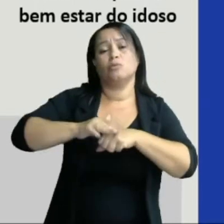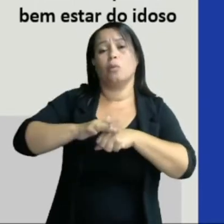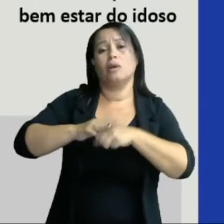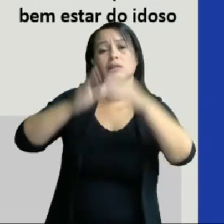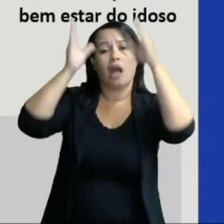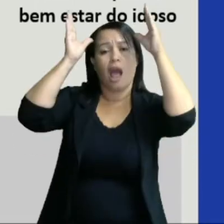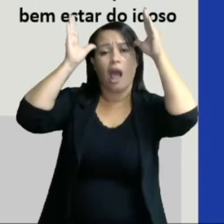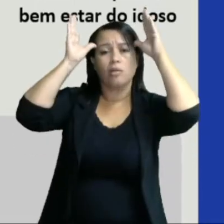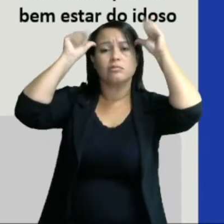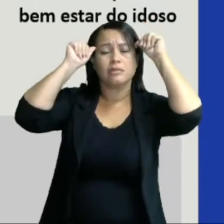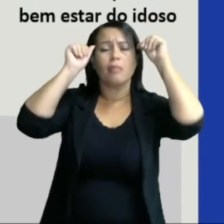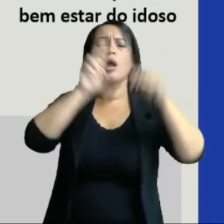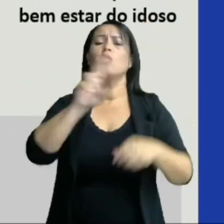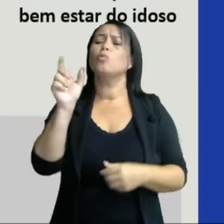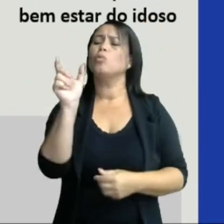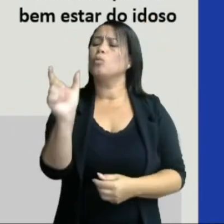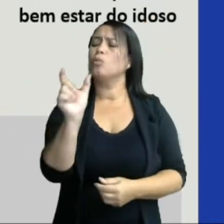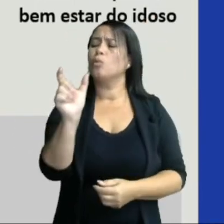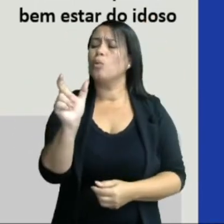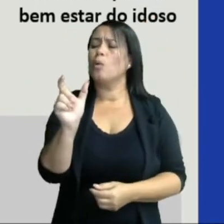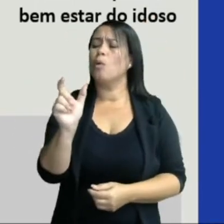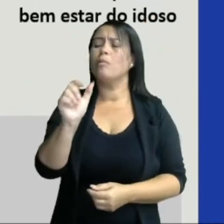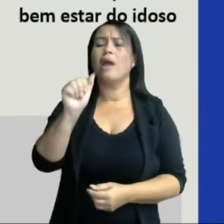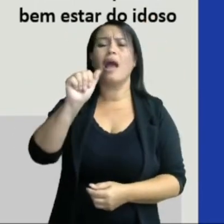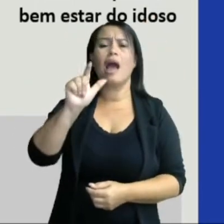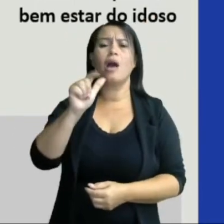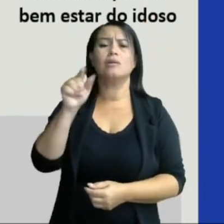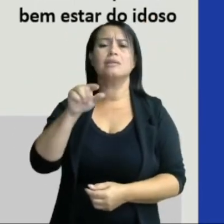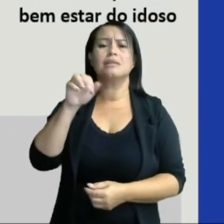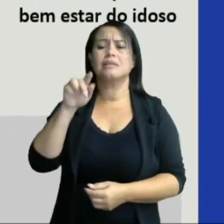nome Alzheimer vem do médico alemão